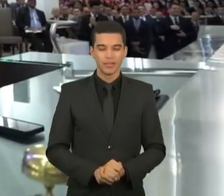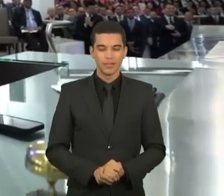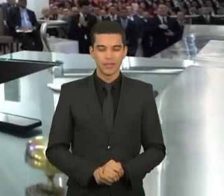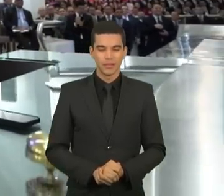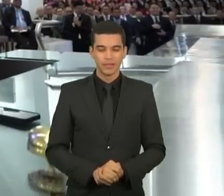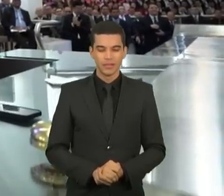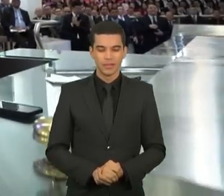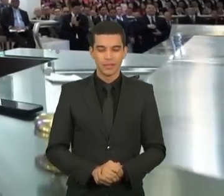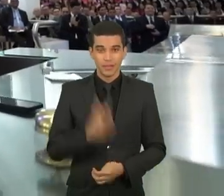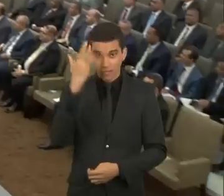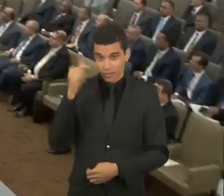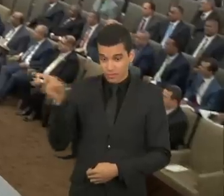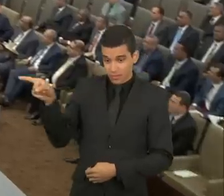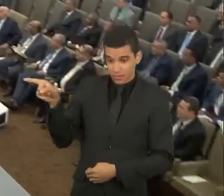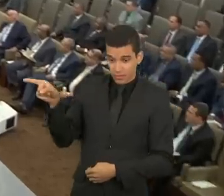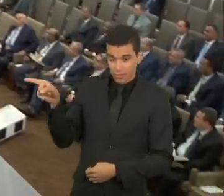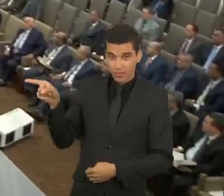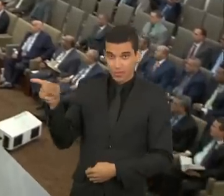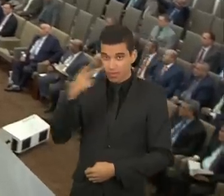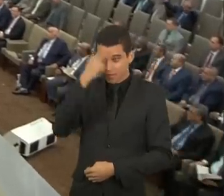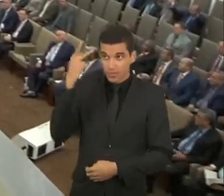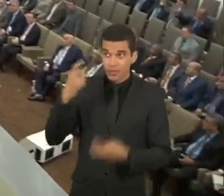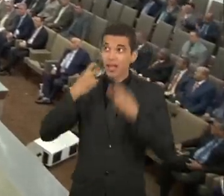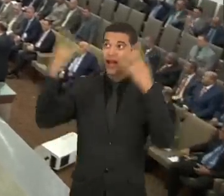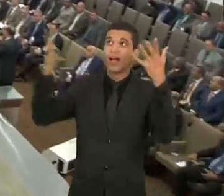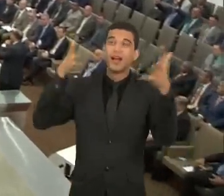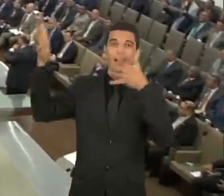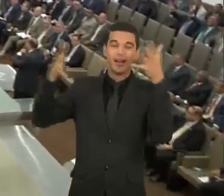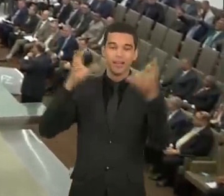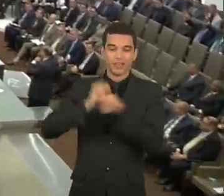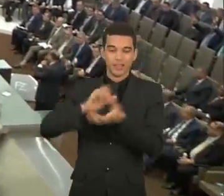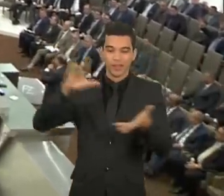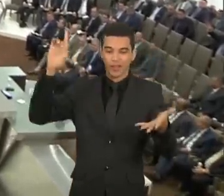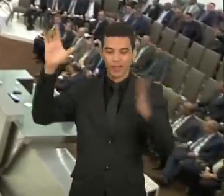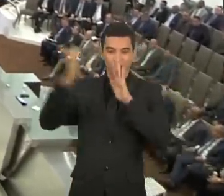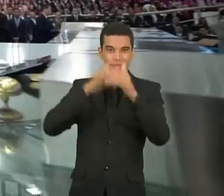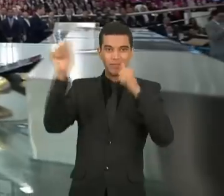Você sabe o que é isso? Não é ignorância não, é grito travado da garganta.